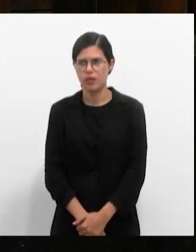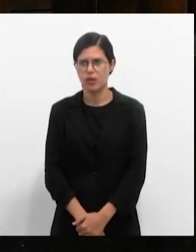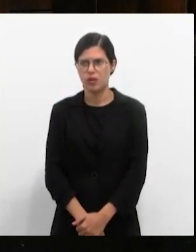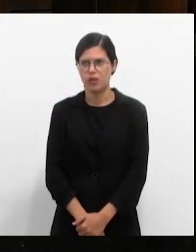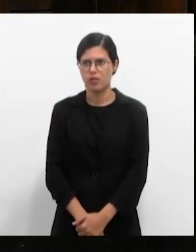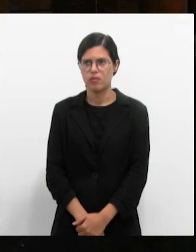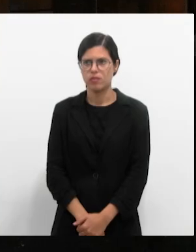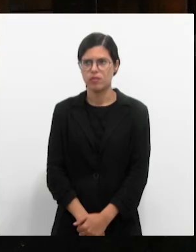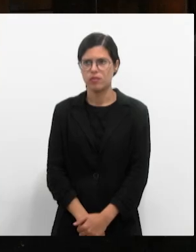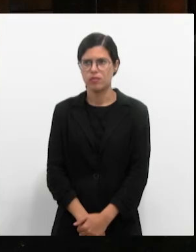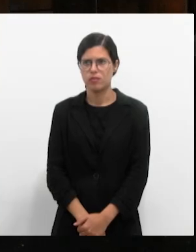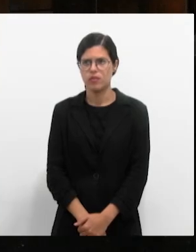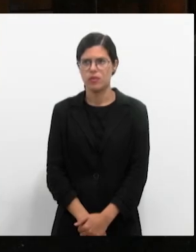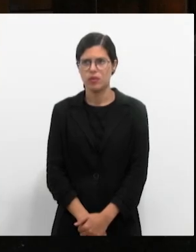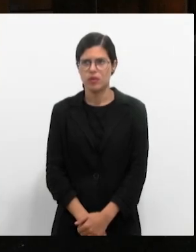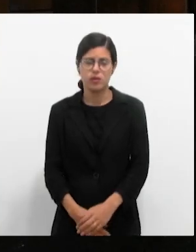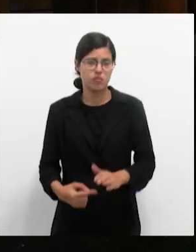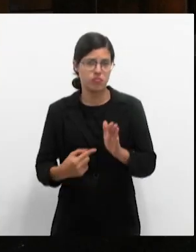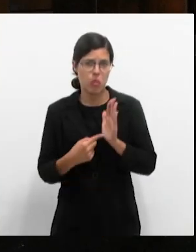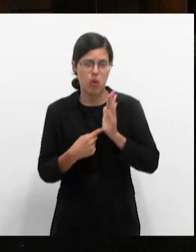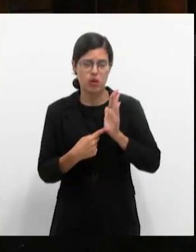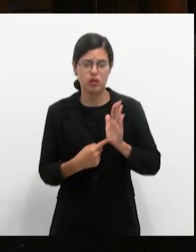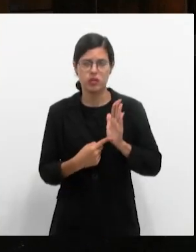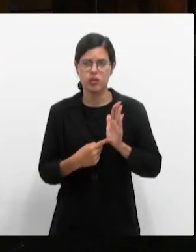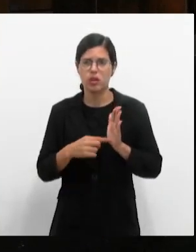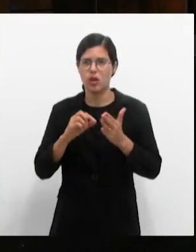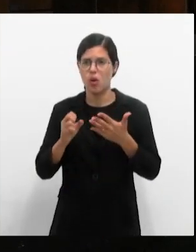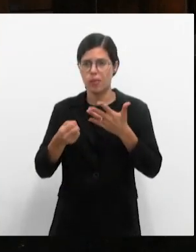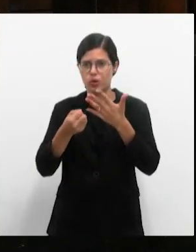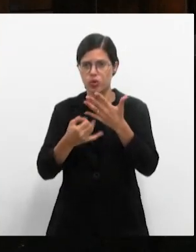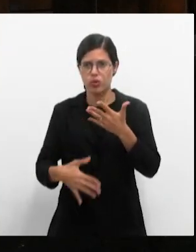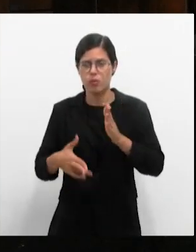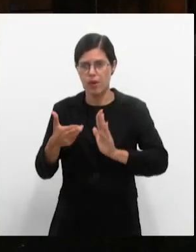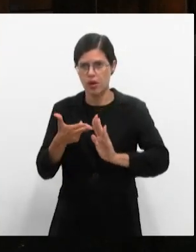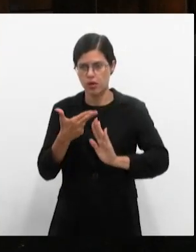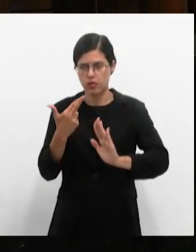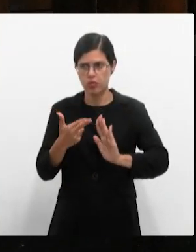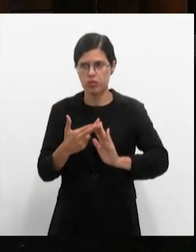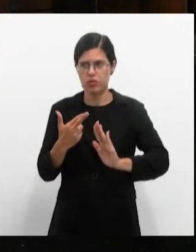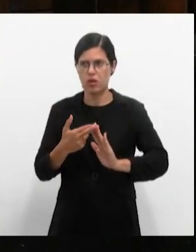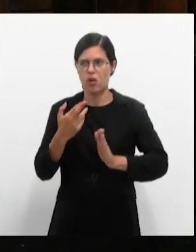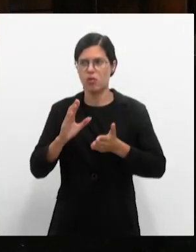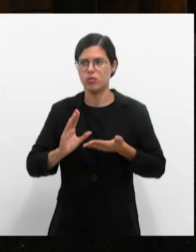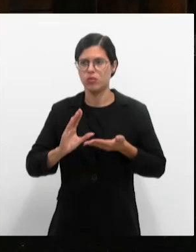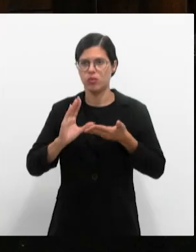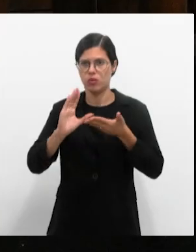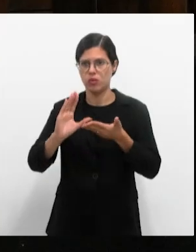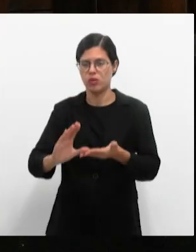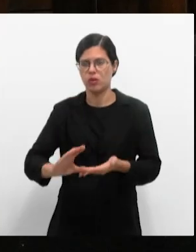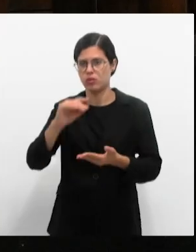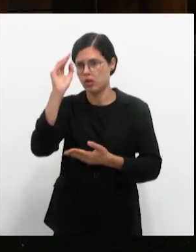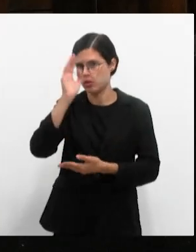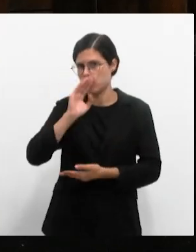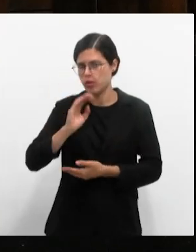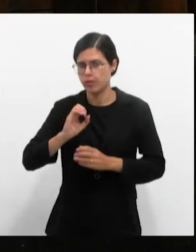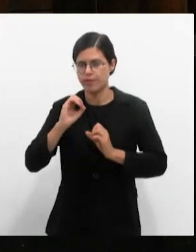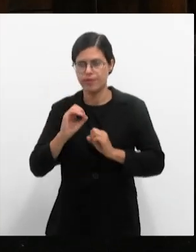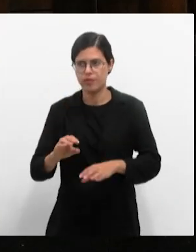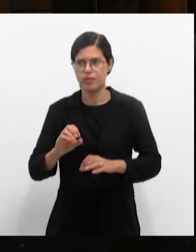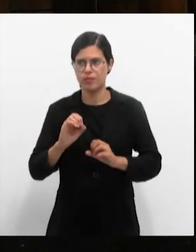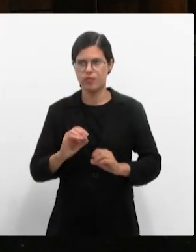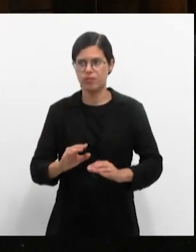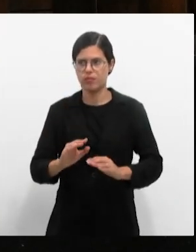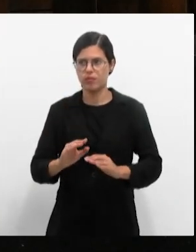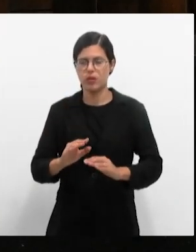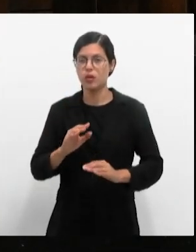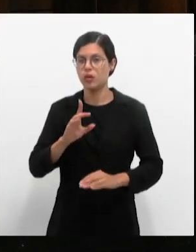aparente, porque é uma justificativa de uma resolução do Conselho Nacional de Educação,